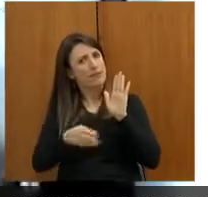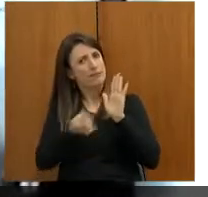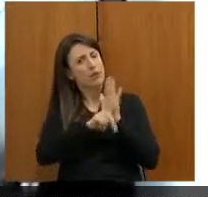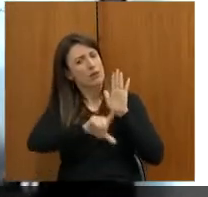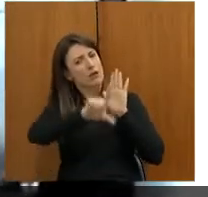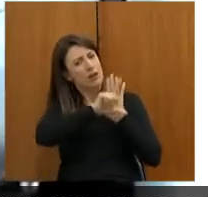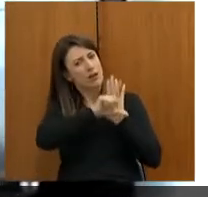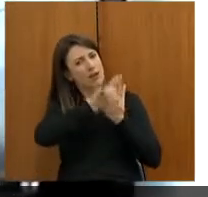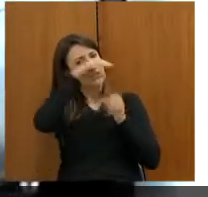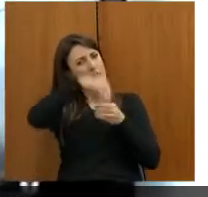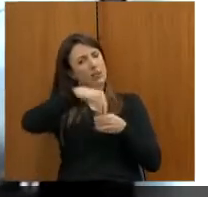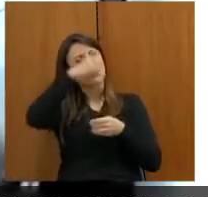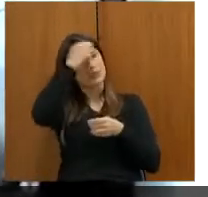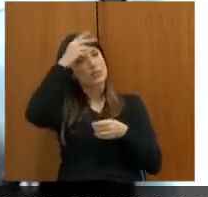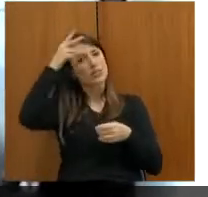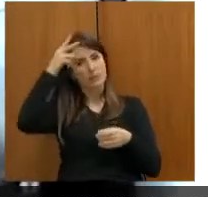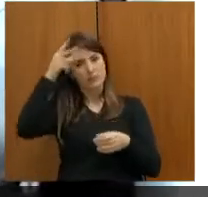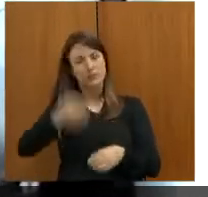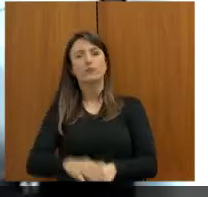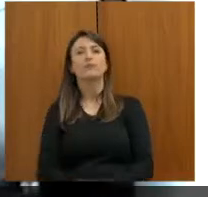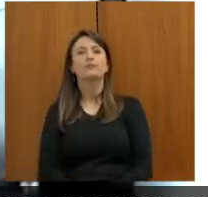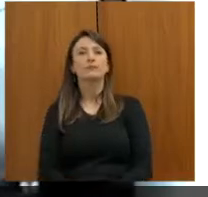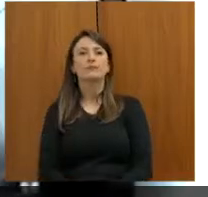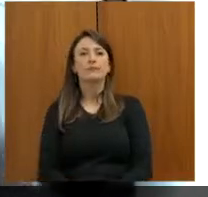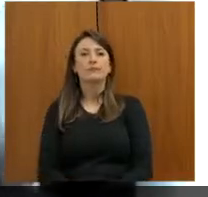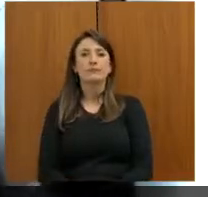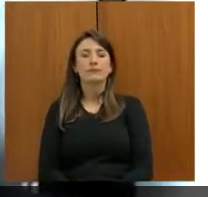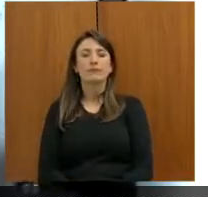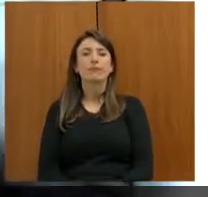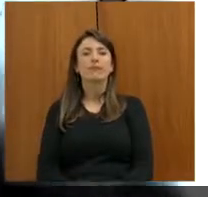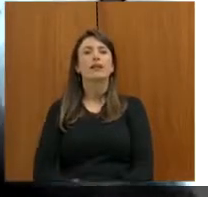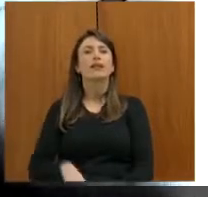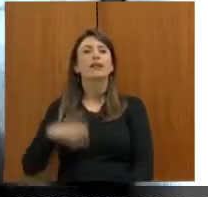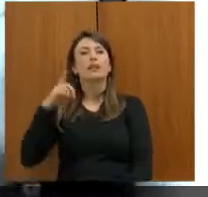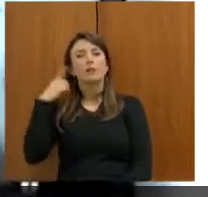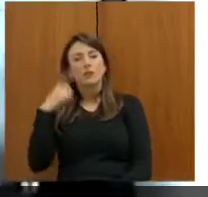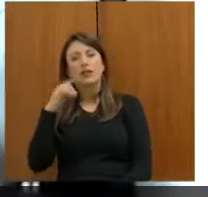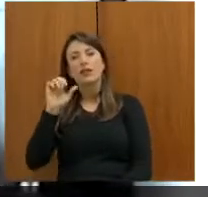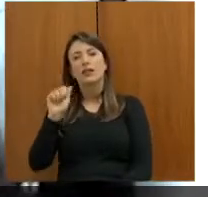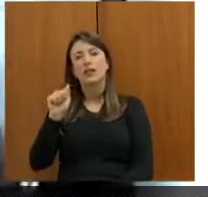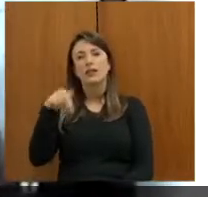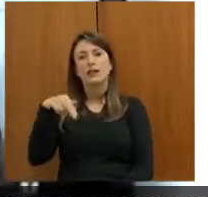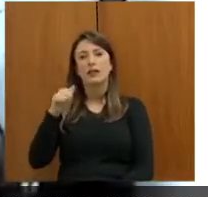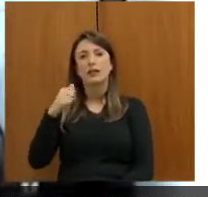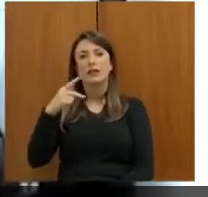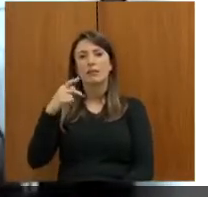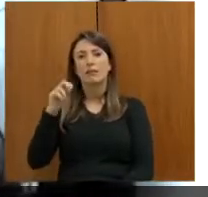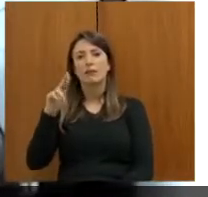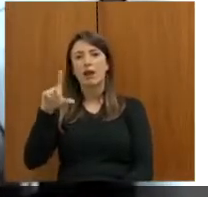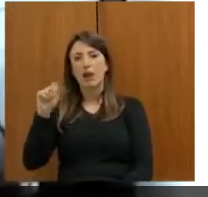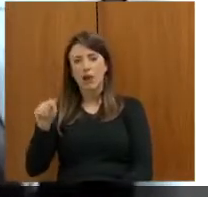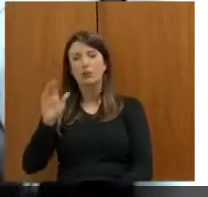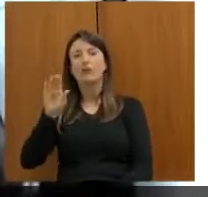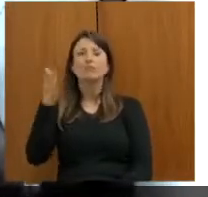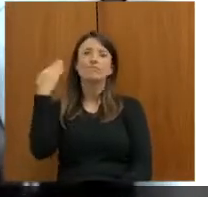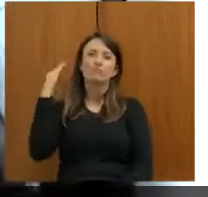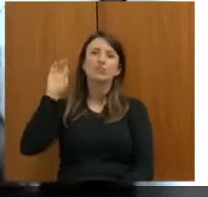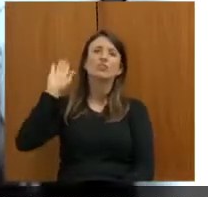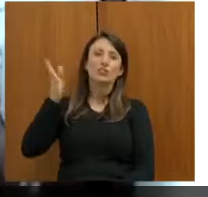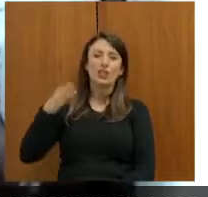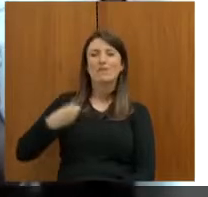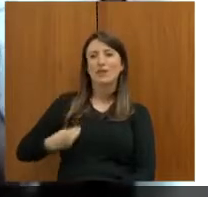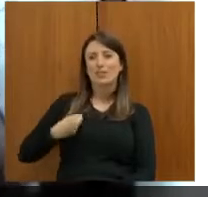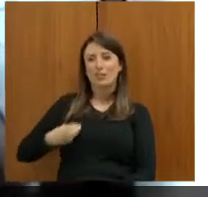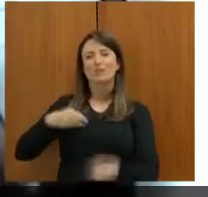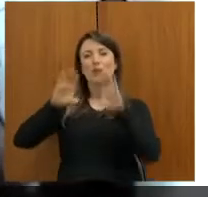leis dentro do nosso look é quando o Dr deputada Ana Paula esteve no Congresso com a gente e no